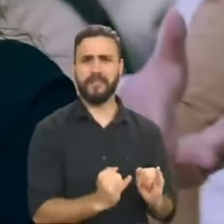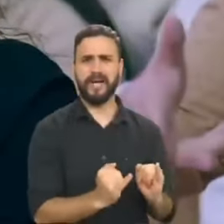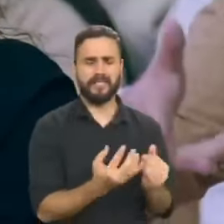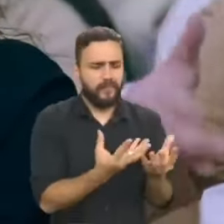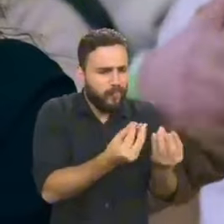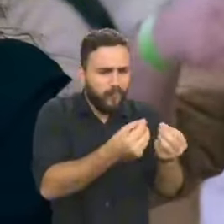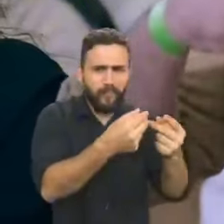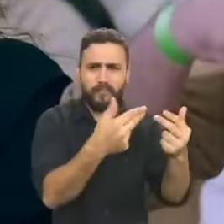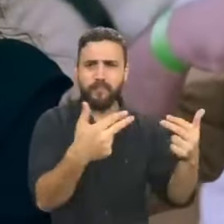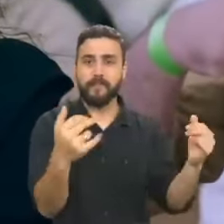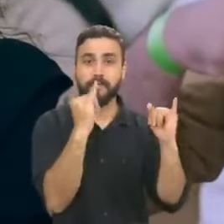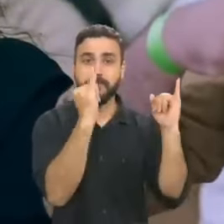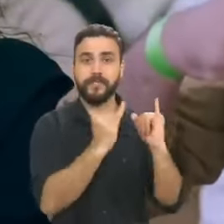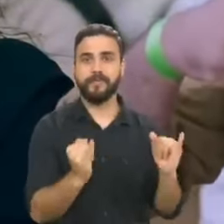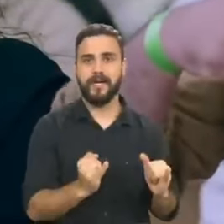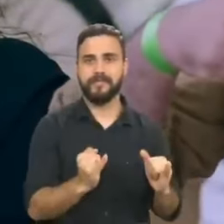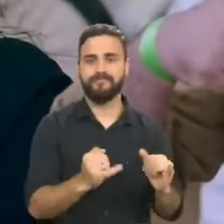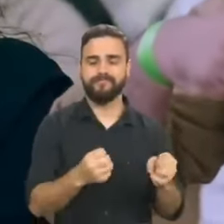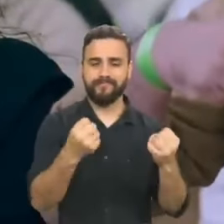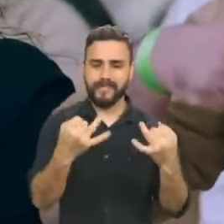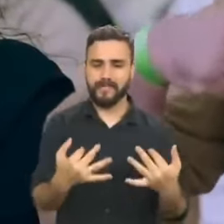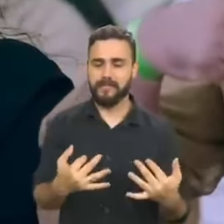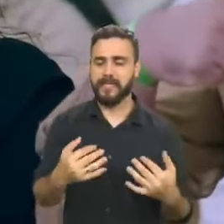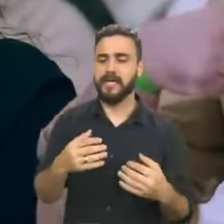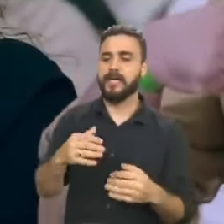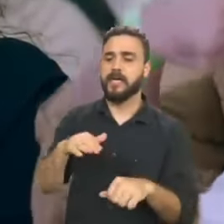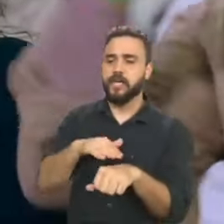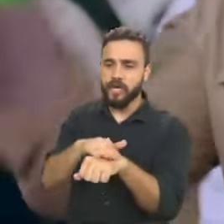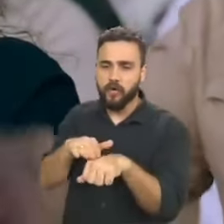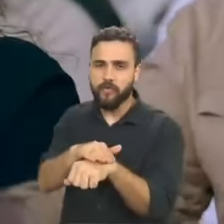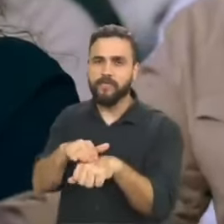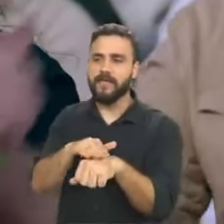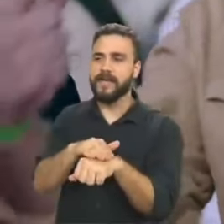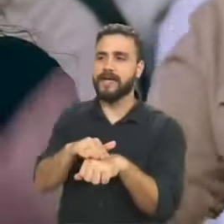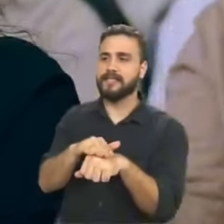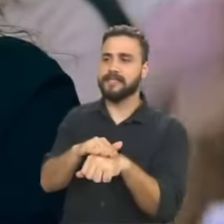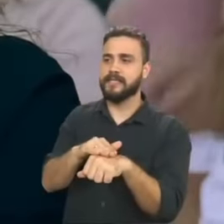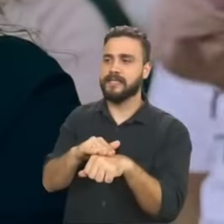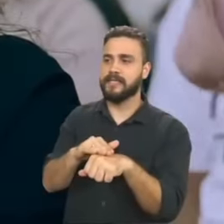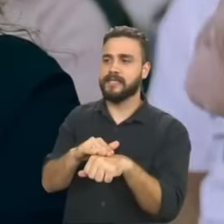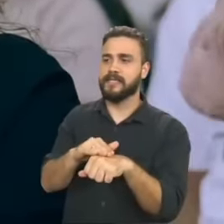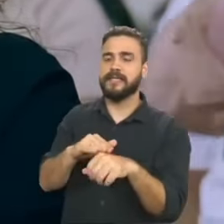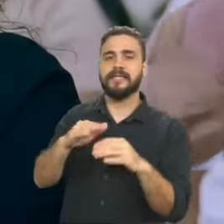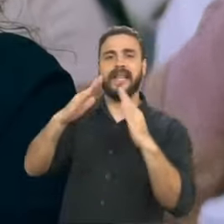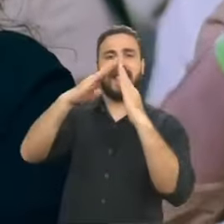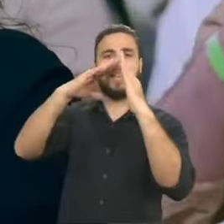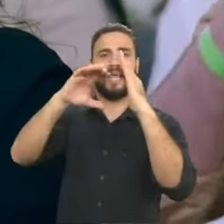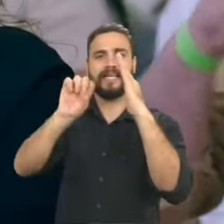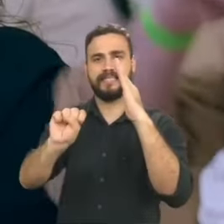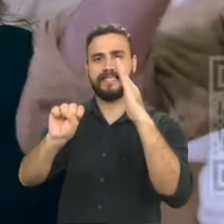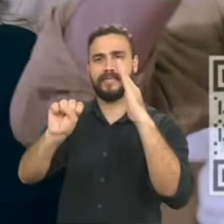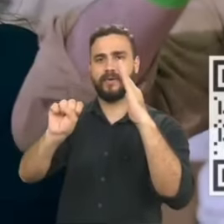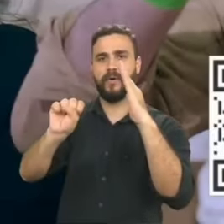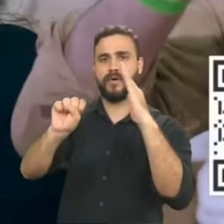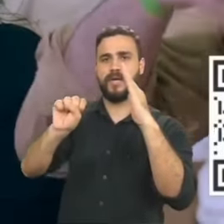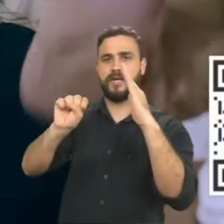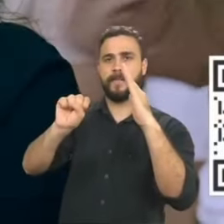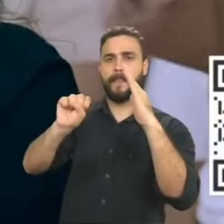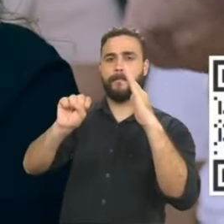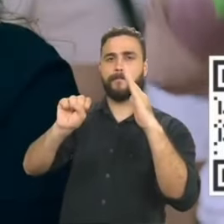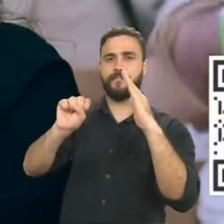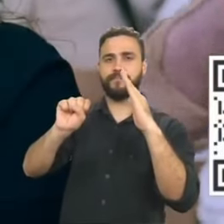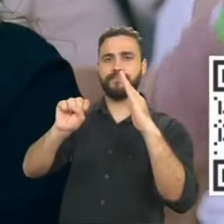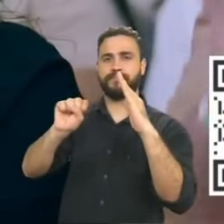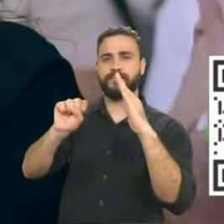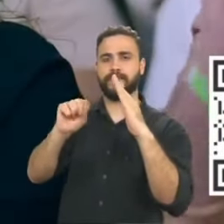Na sinagoga, ele fala com os cristãos de fala grega e os de fala hebraica.